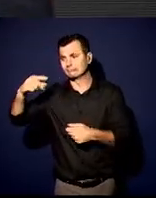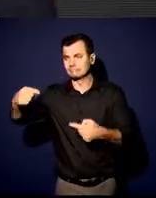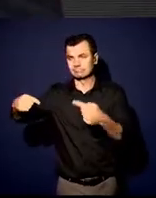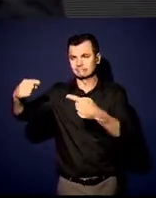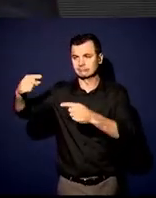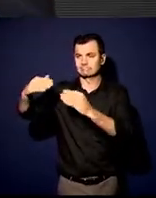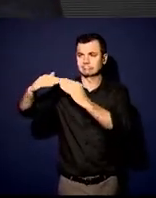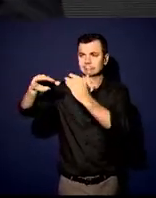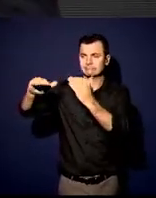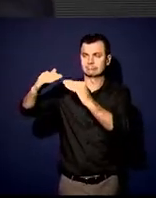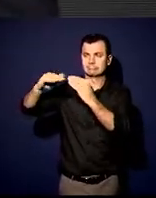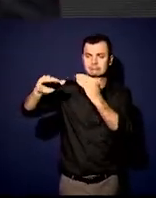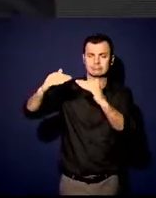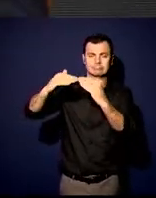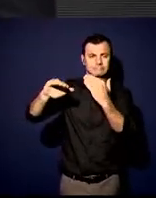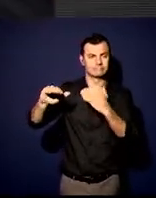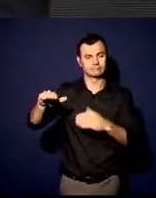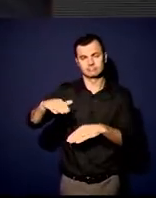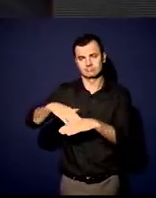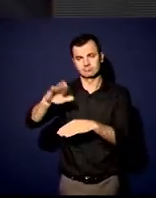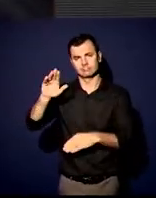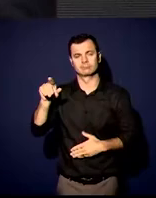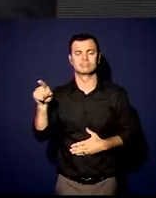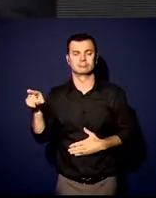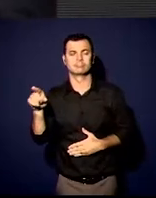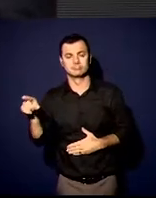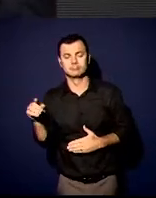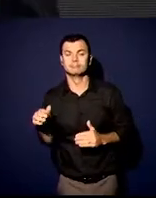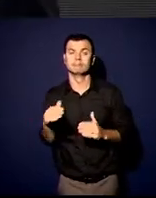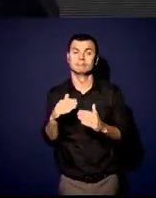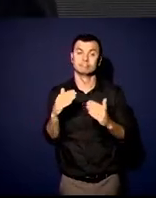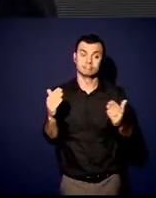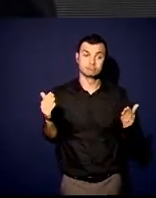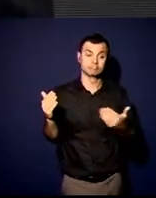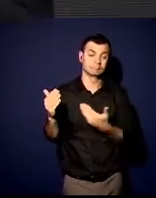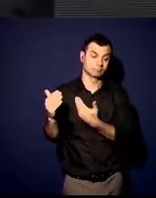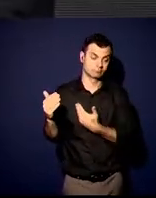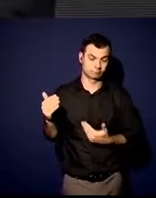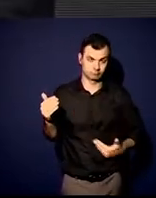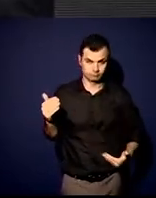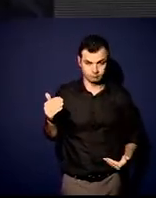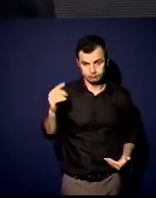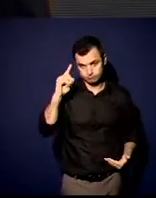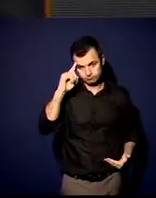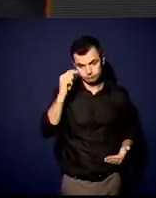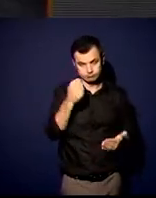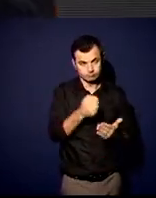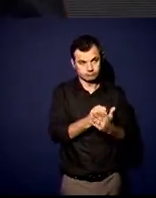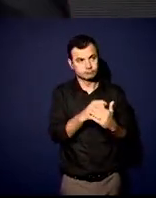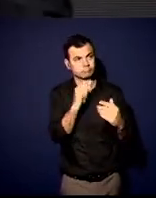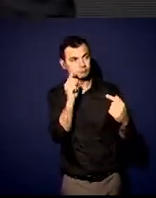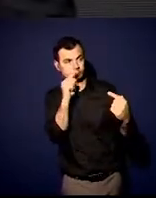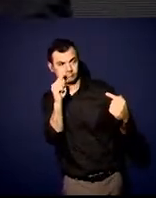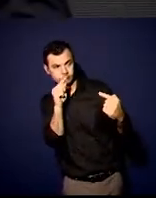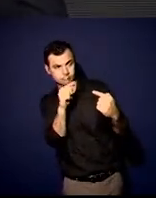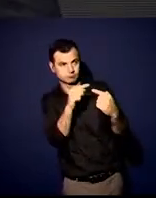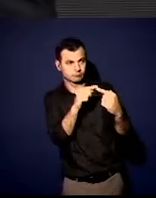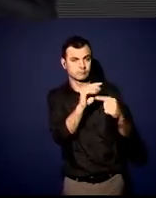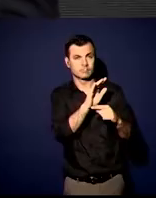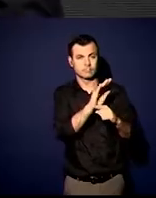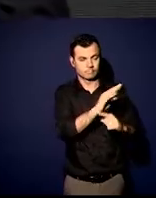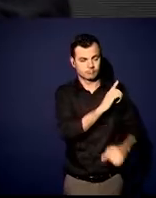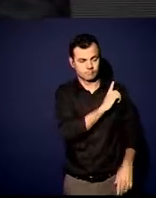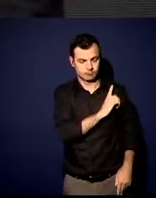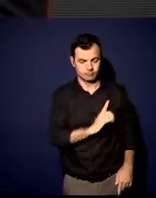elas são feitas com mais trabalho então quando o governo coloca na sua meta de ajudar e os deputados